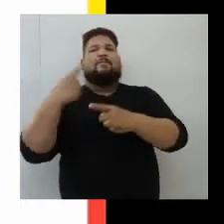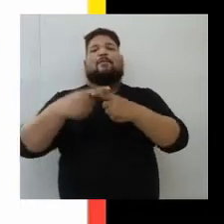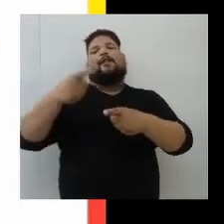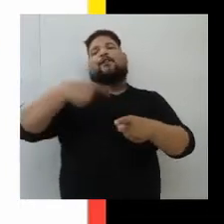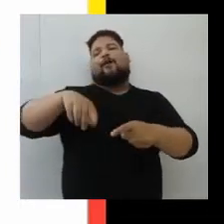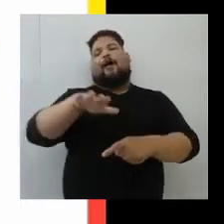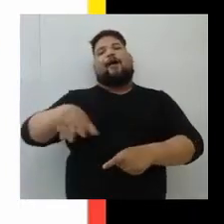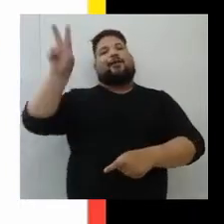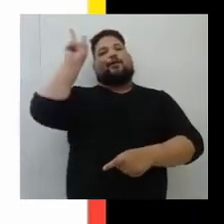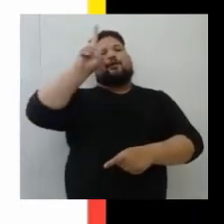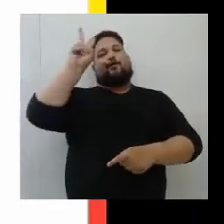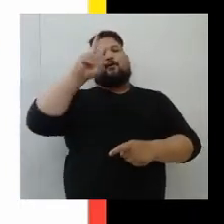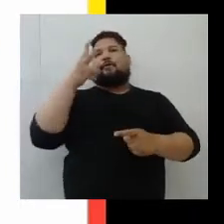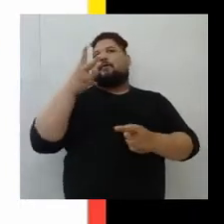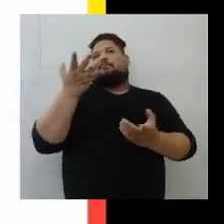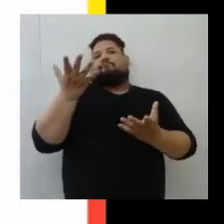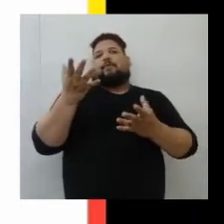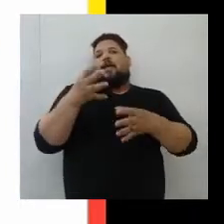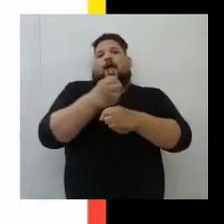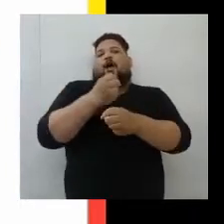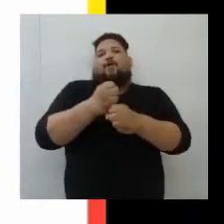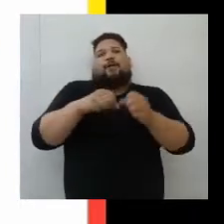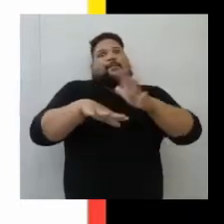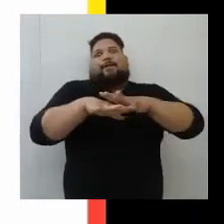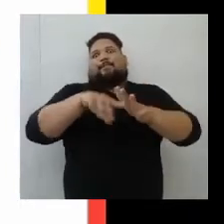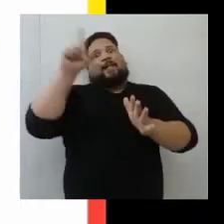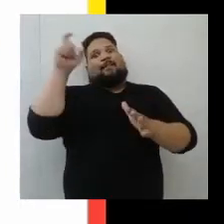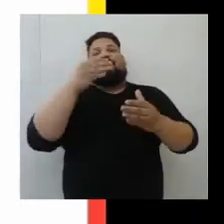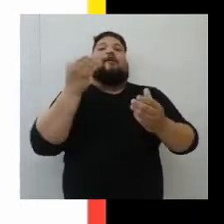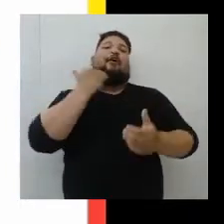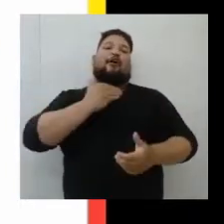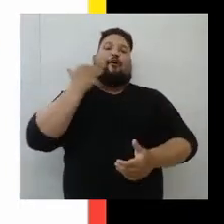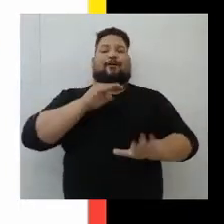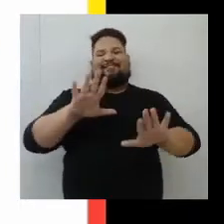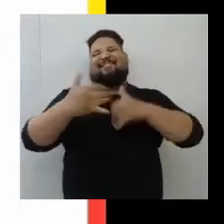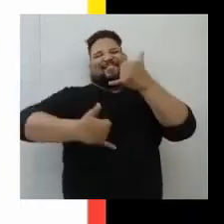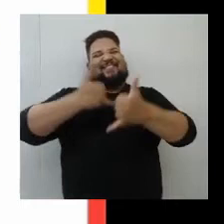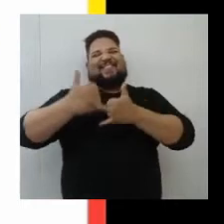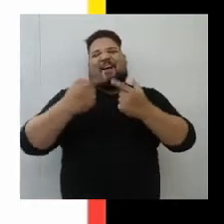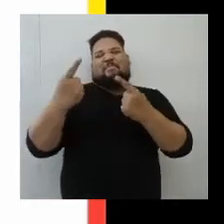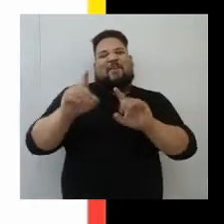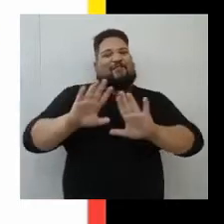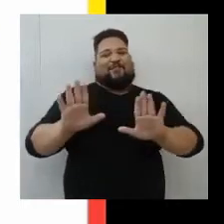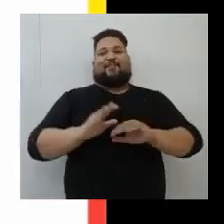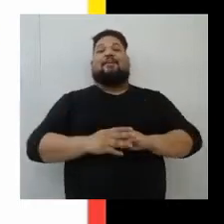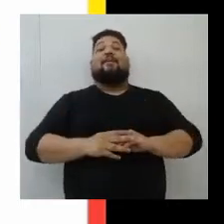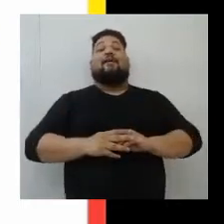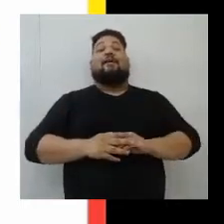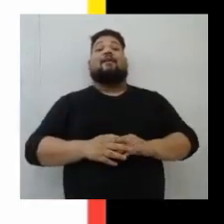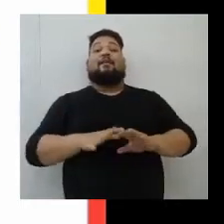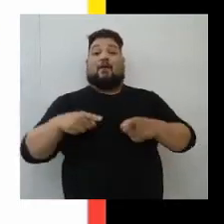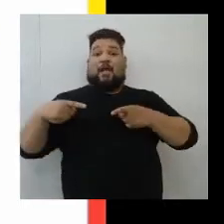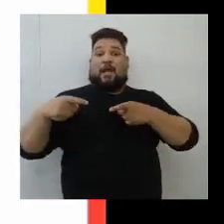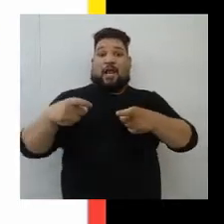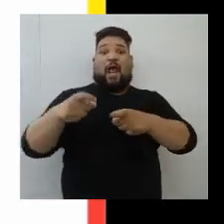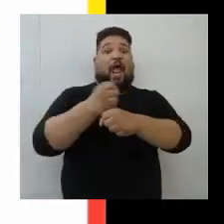ser péssimos na matemática, tá? Brincadeira. Então, além da Guerra dos 100 Anos,